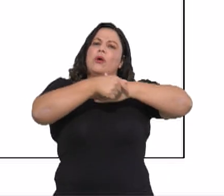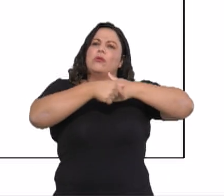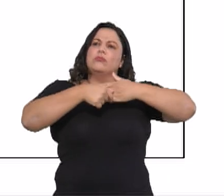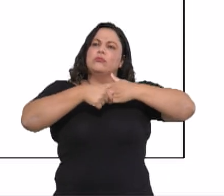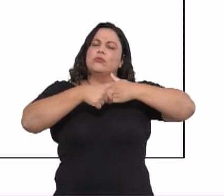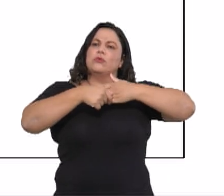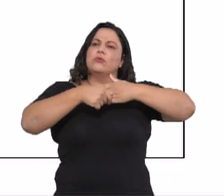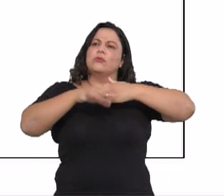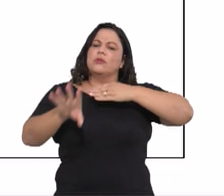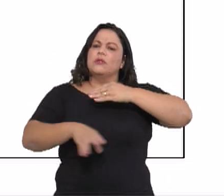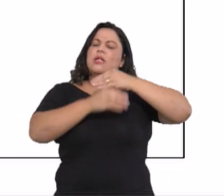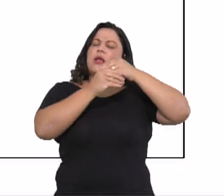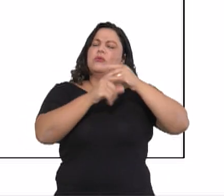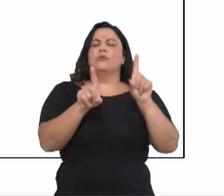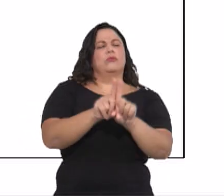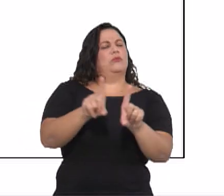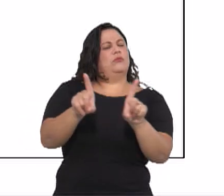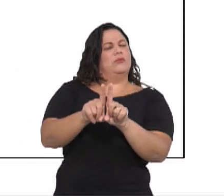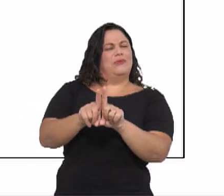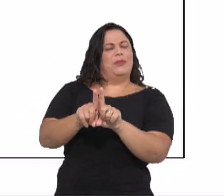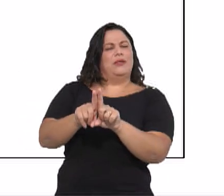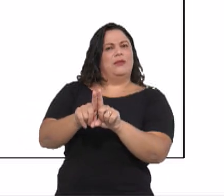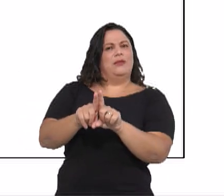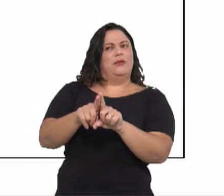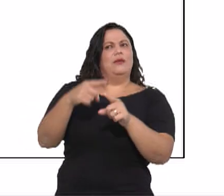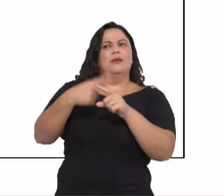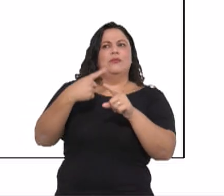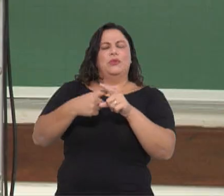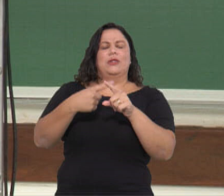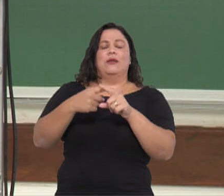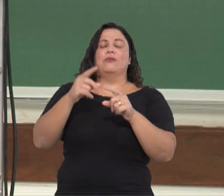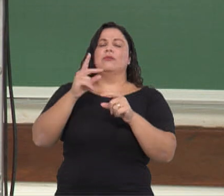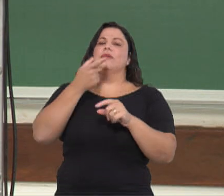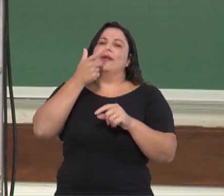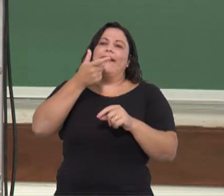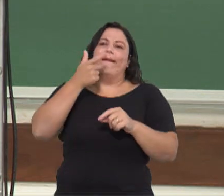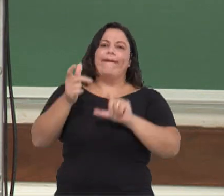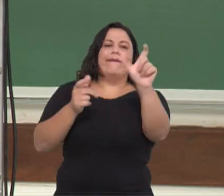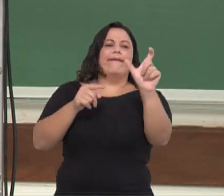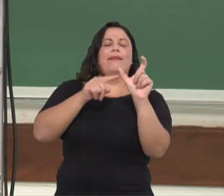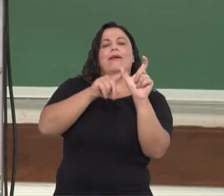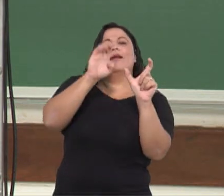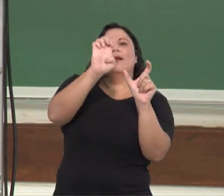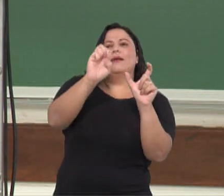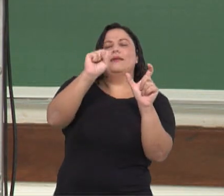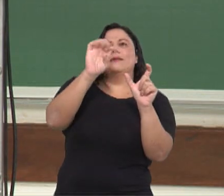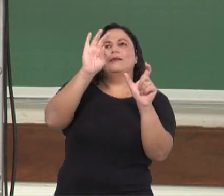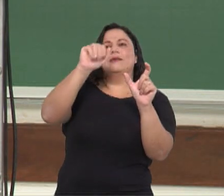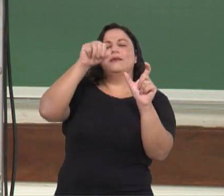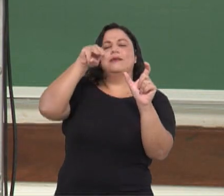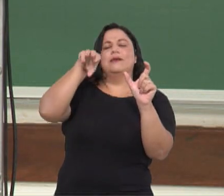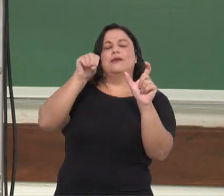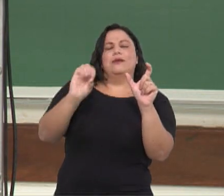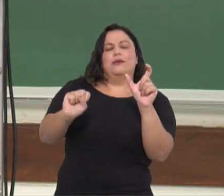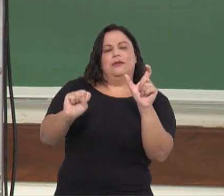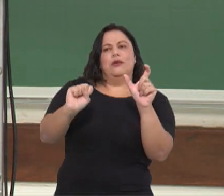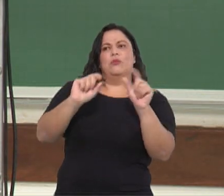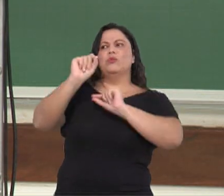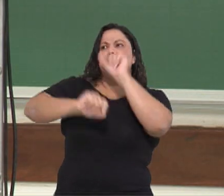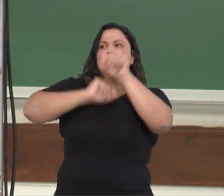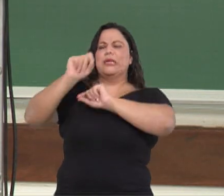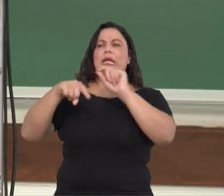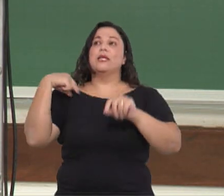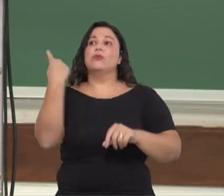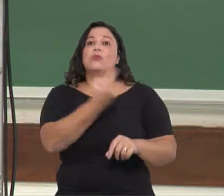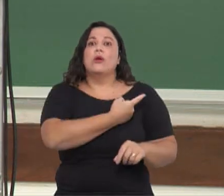incluído? Quando ele diz estamos doentes, quem está doentes? Nós. E nós